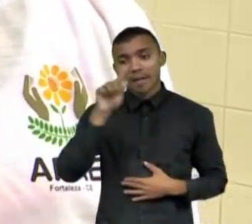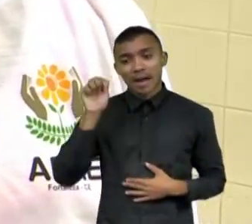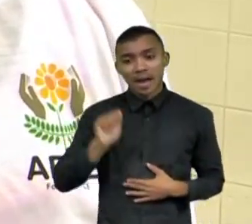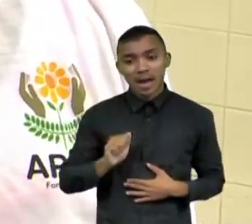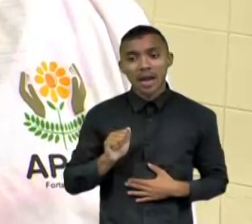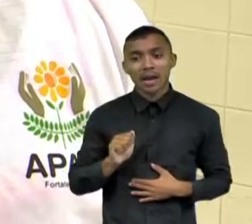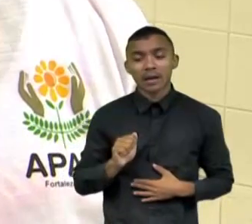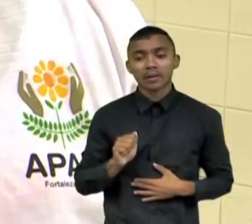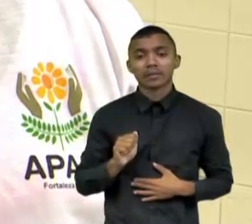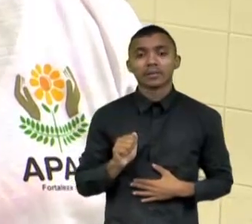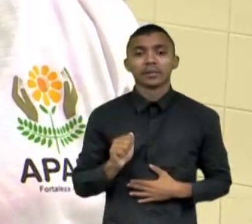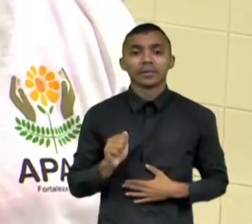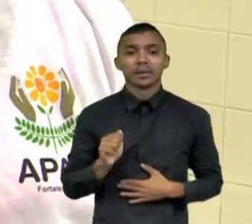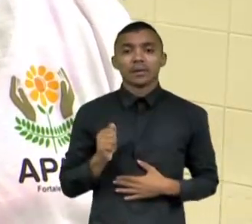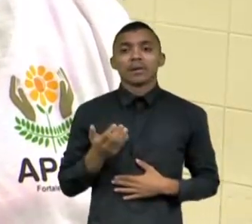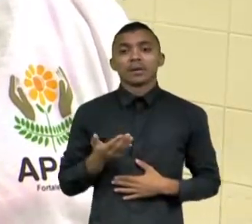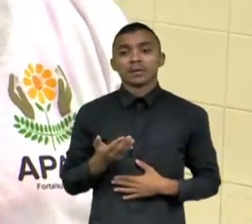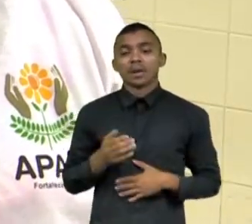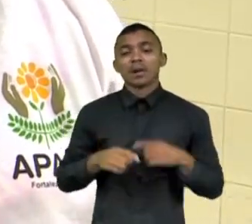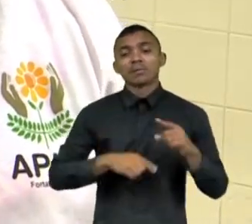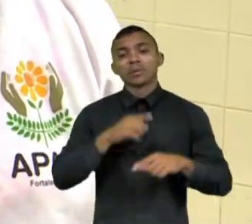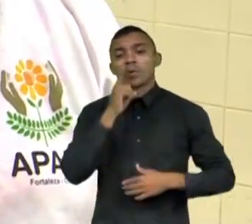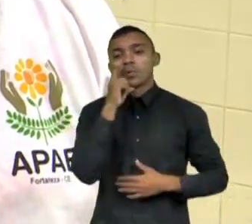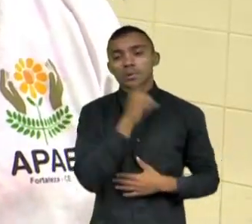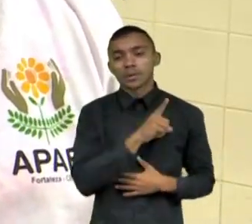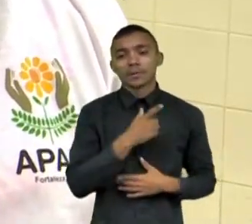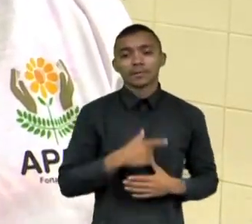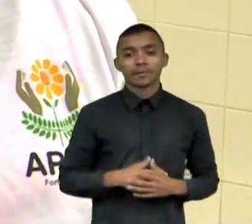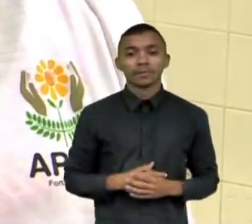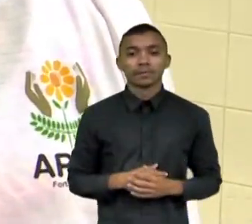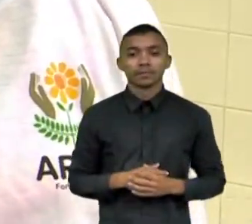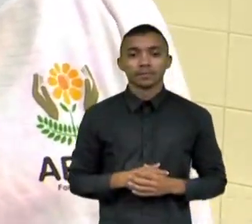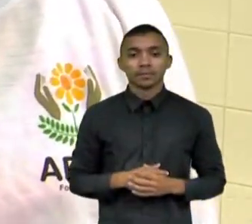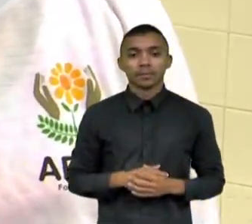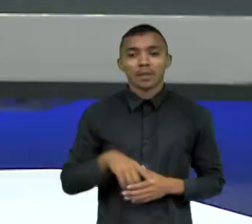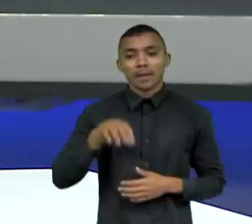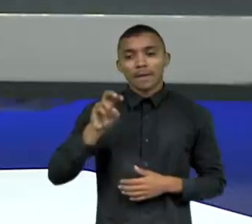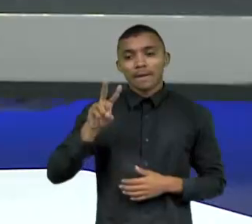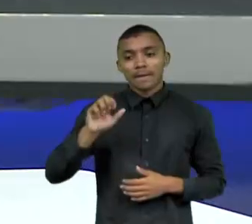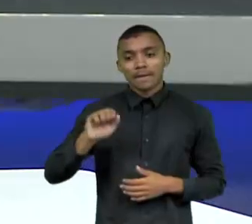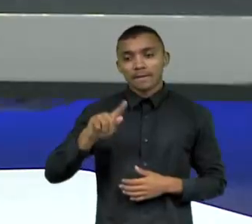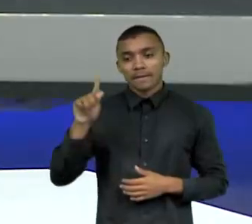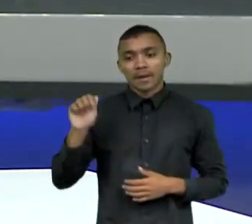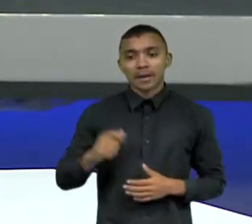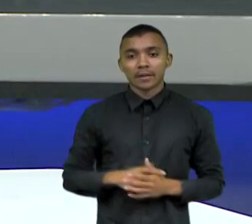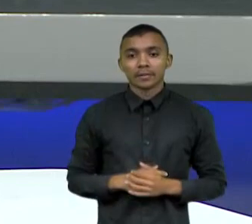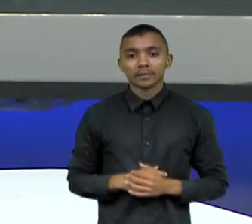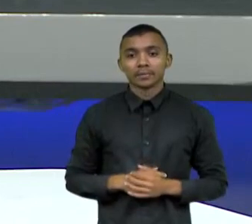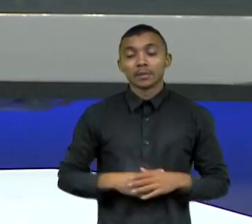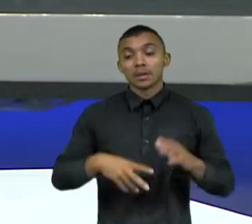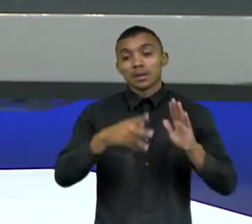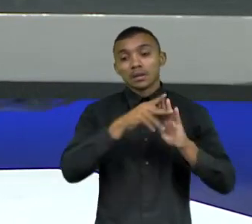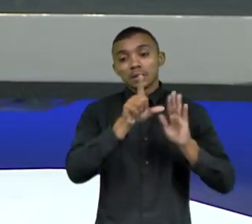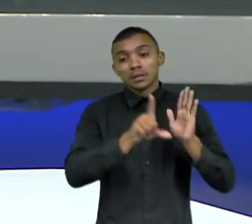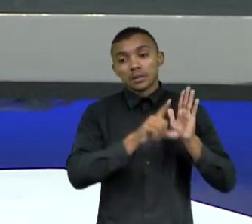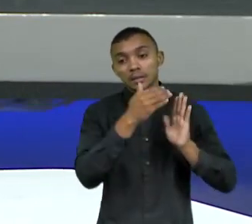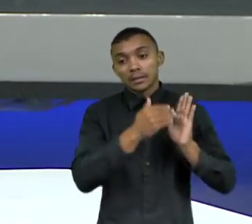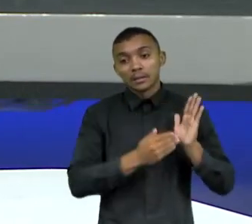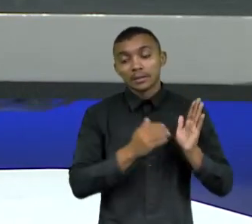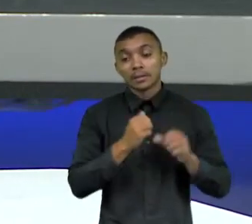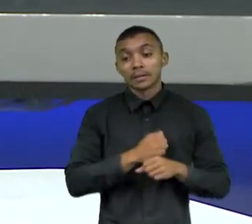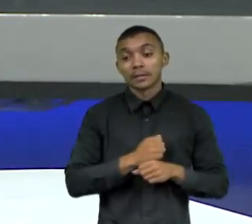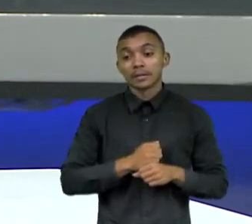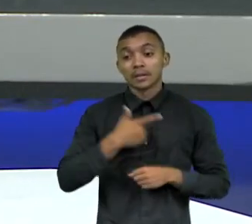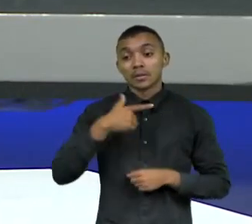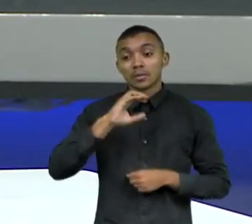para me entrar no meio, né? Até que eles conseguiram uma vaga para mim. Um projeto de lei de